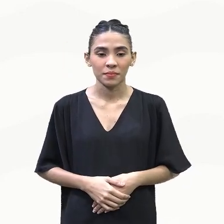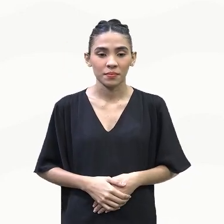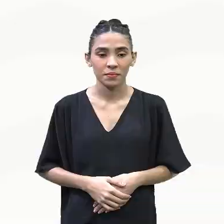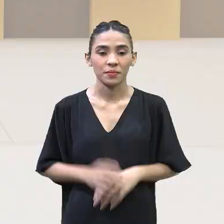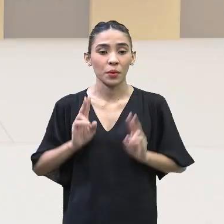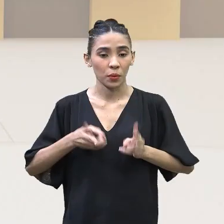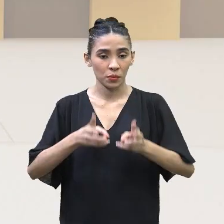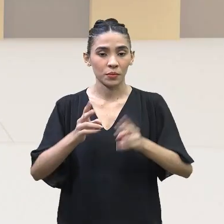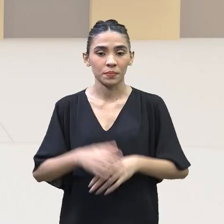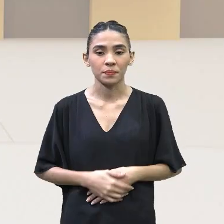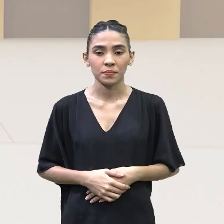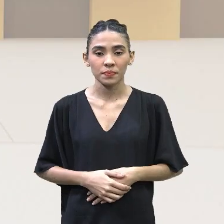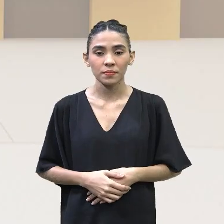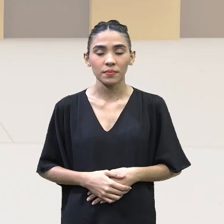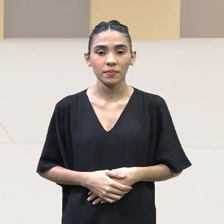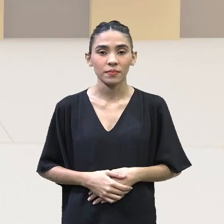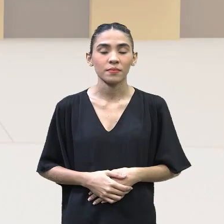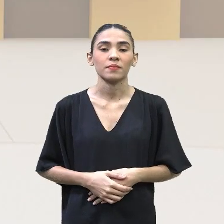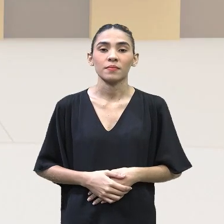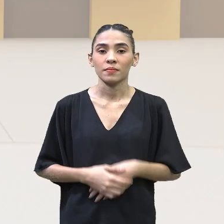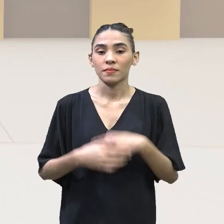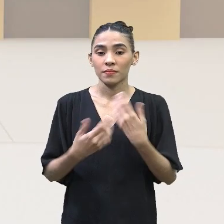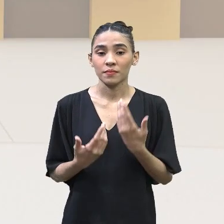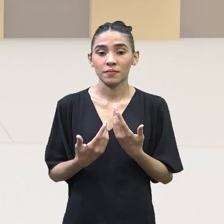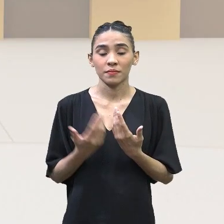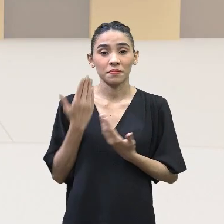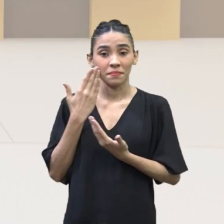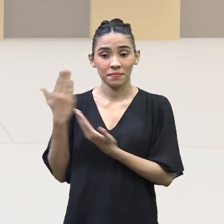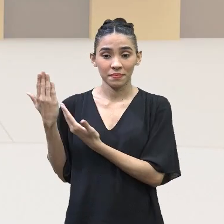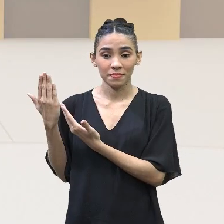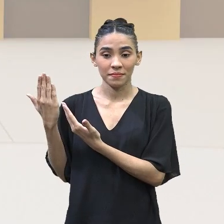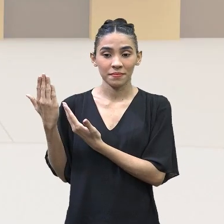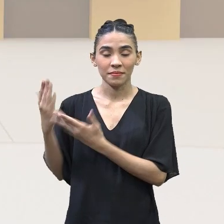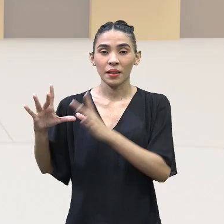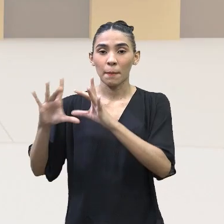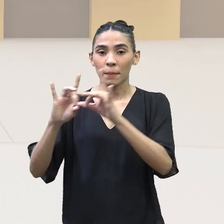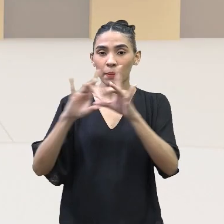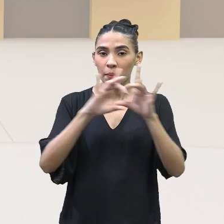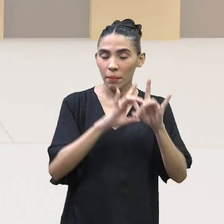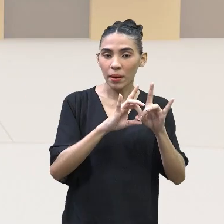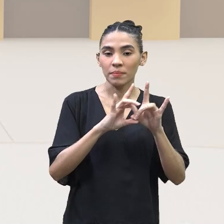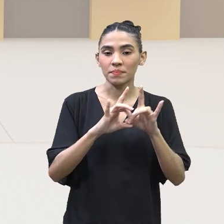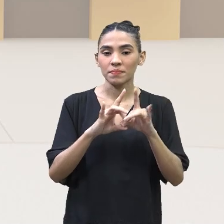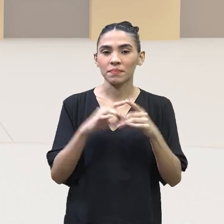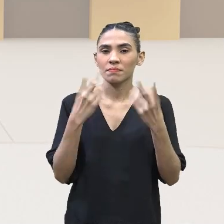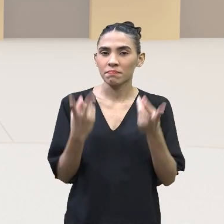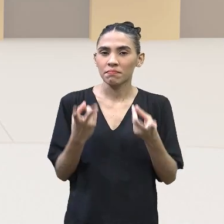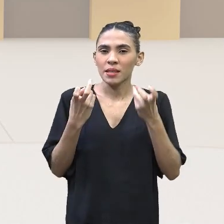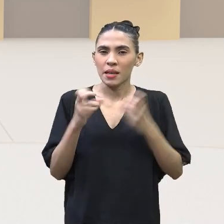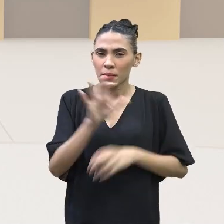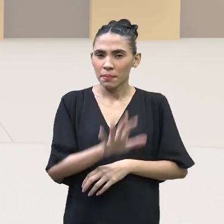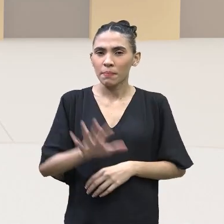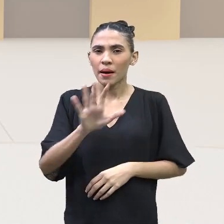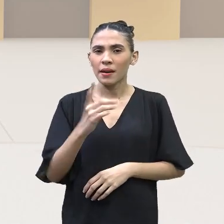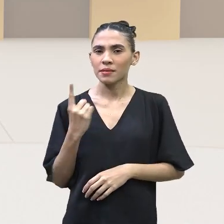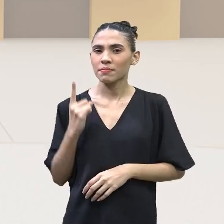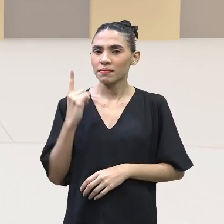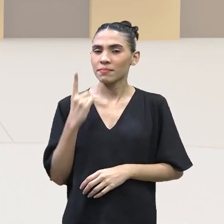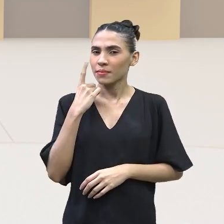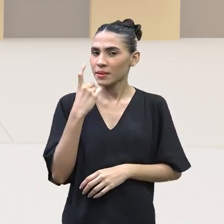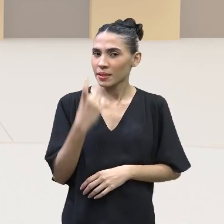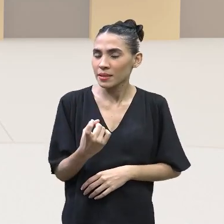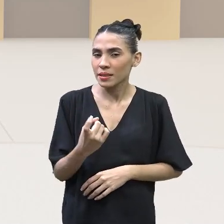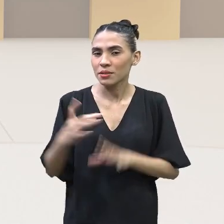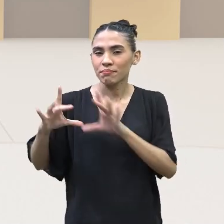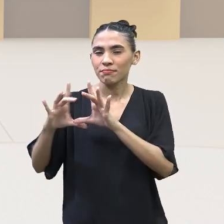lá? Seguindo adiante, sempre querendo mostrar para vocês essa rede de conexões aqui. Olha que interessante, né? Ninguém escapa da